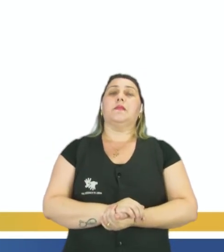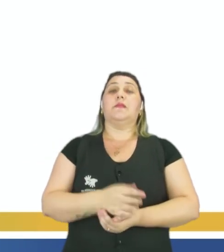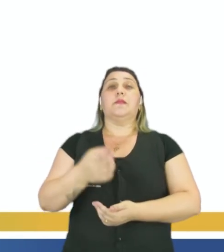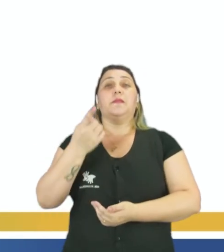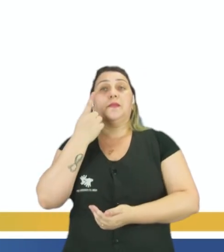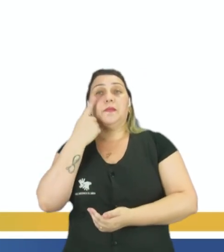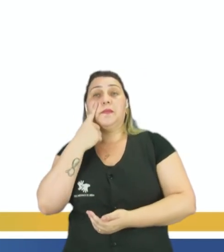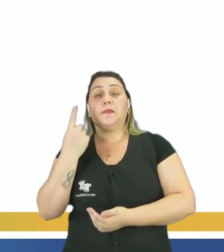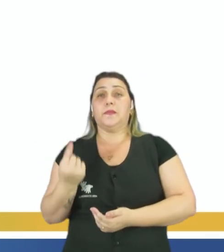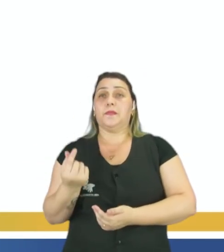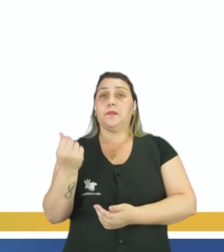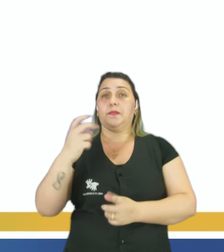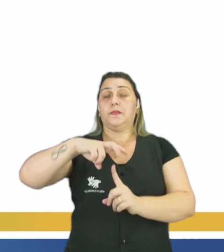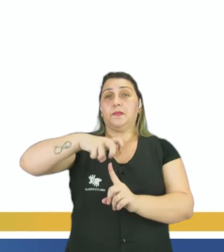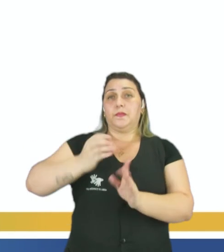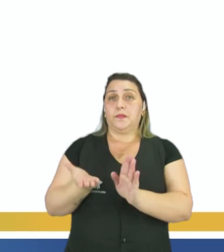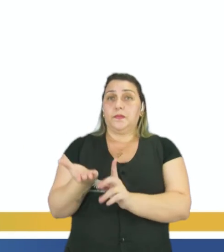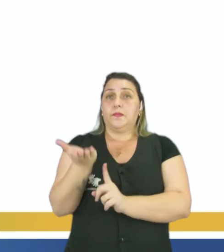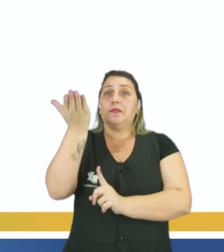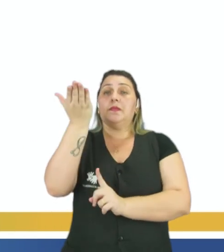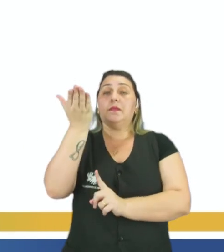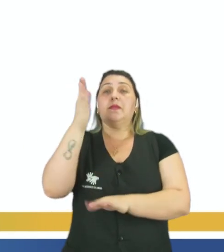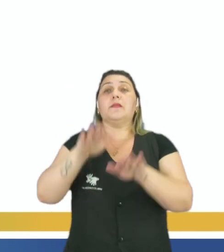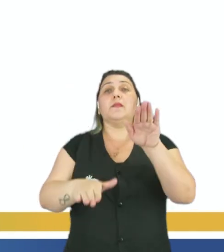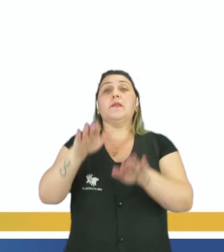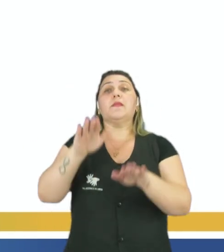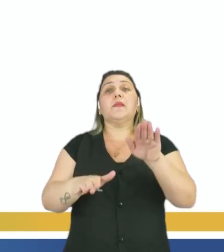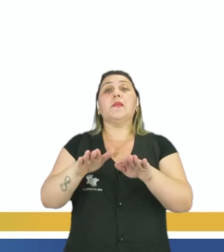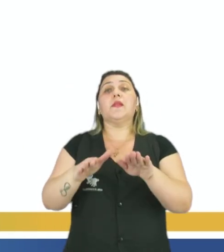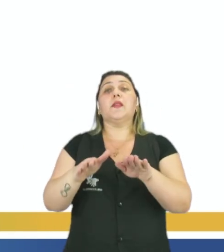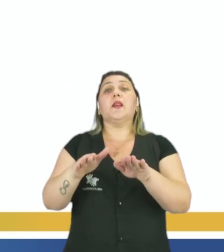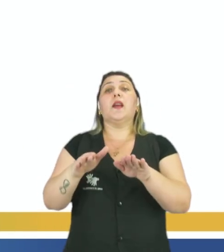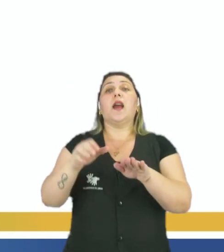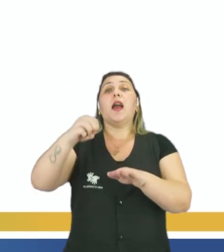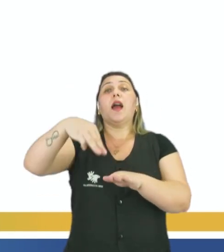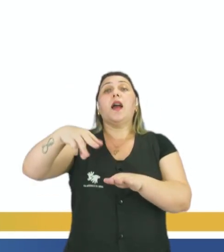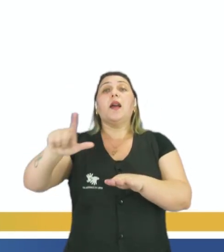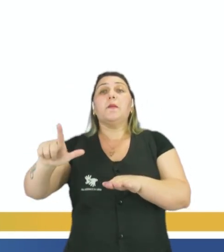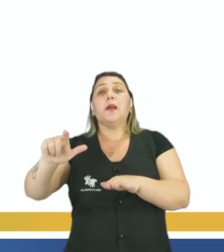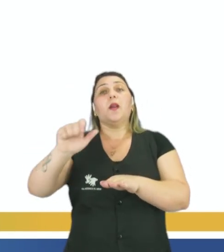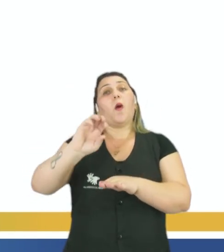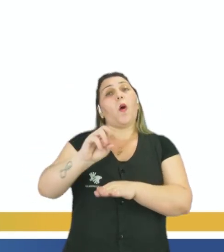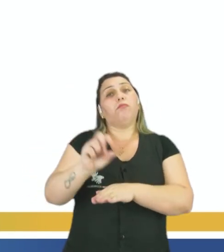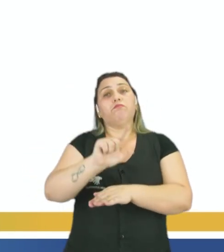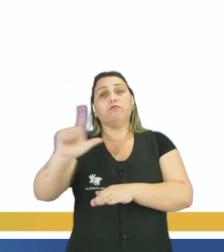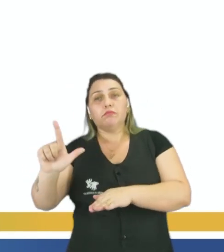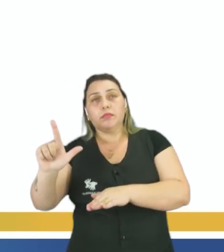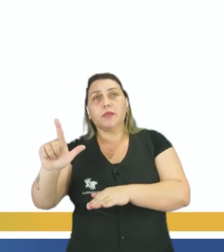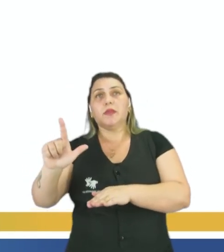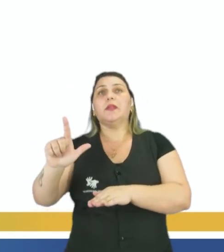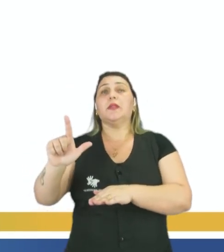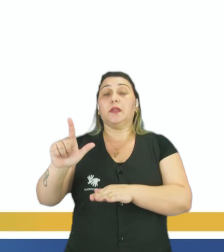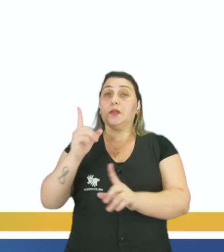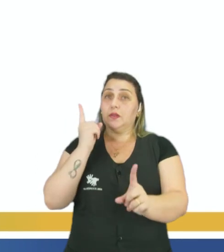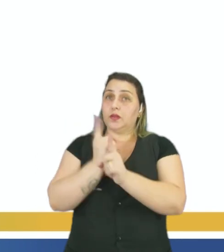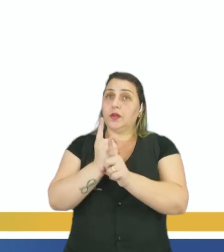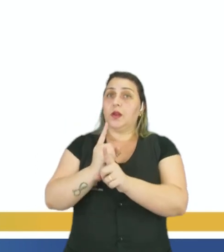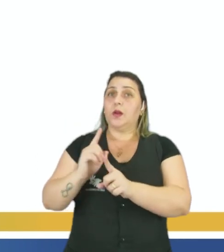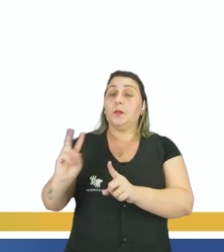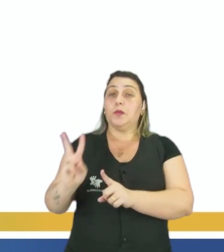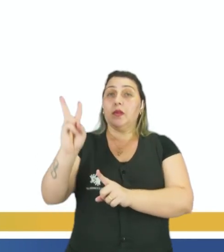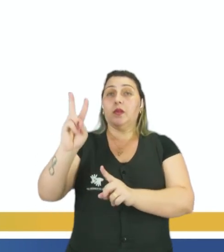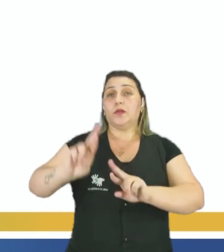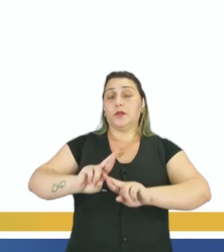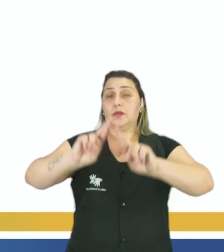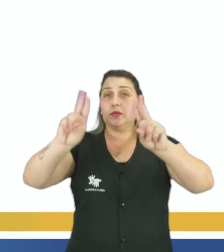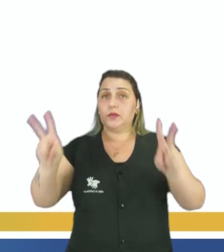Vemos que o valor da garrafa aumenta conforme aumenta o seu conteúdo. Entretanto, como encontramos valores